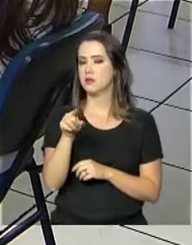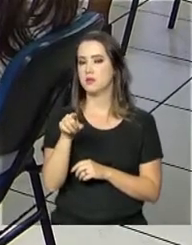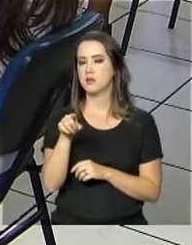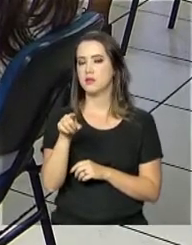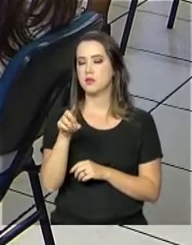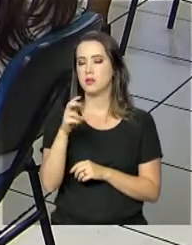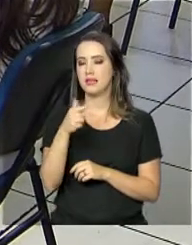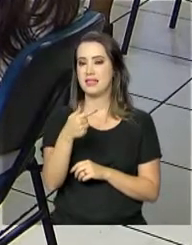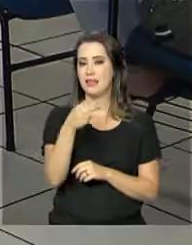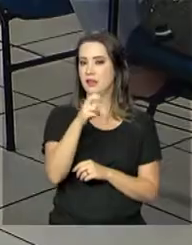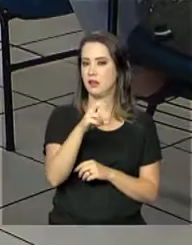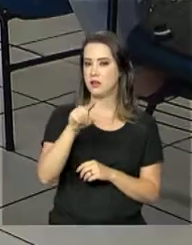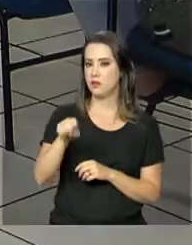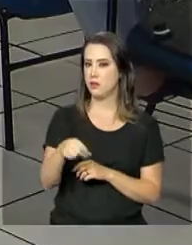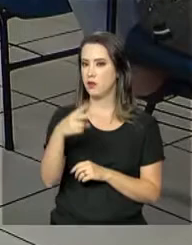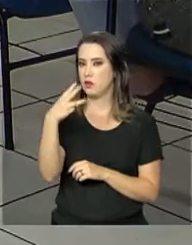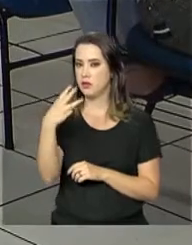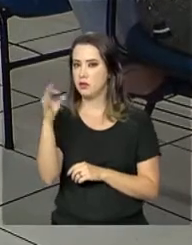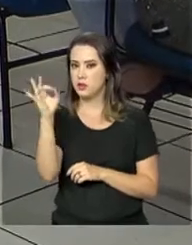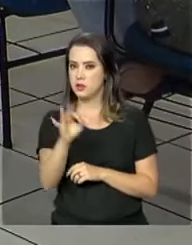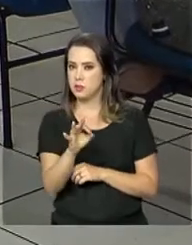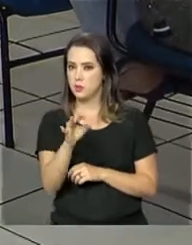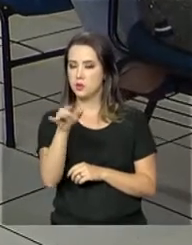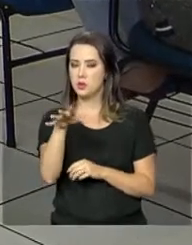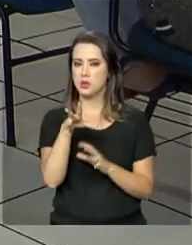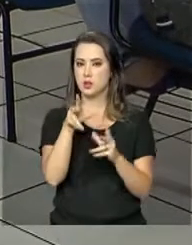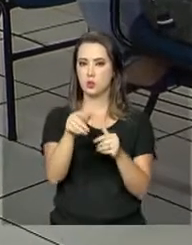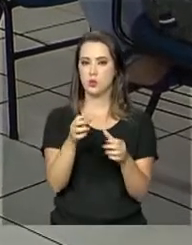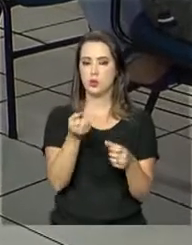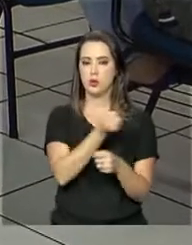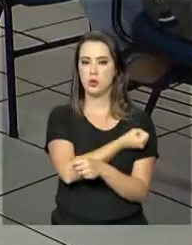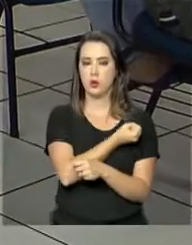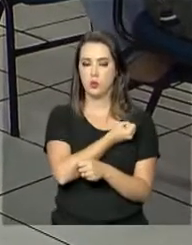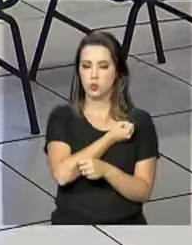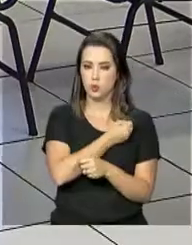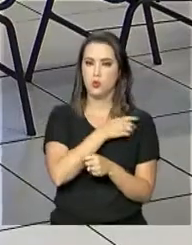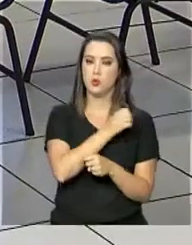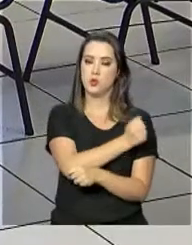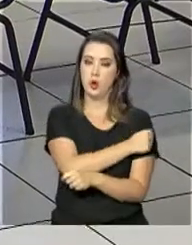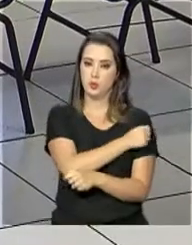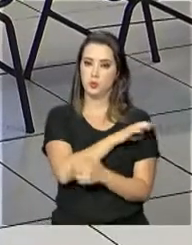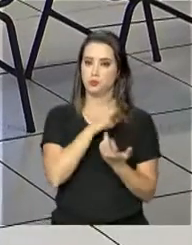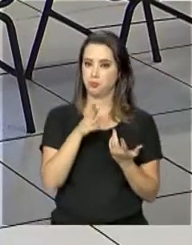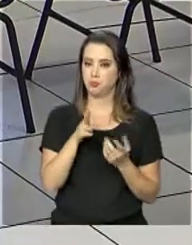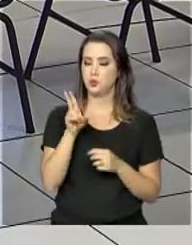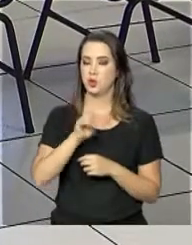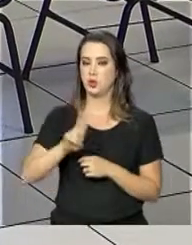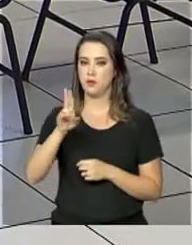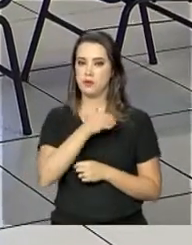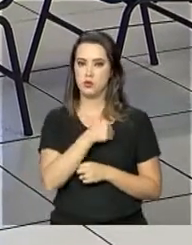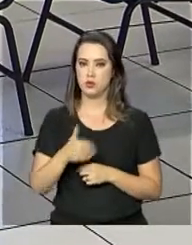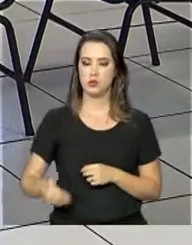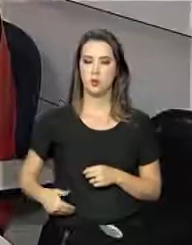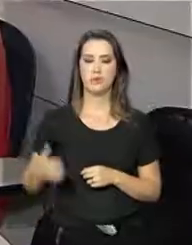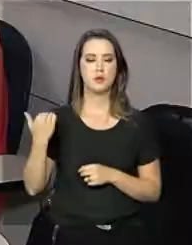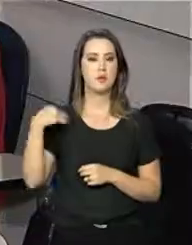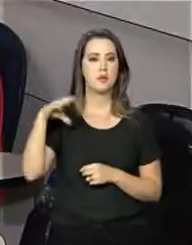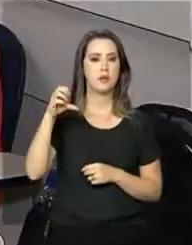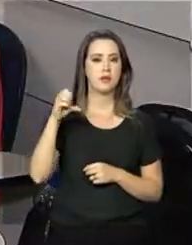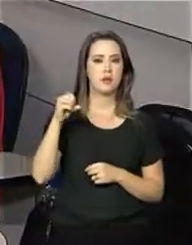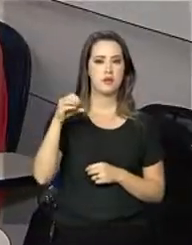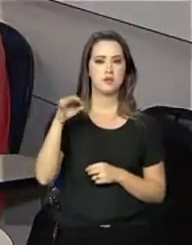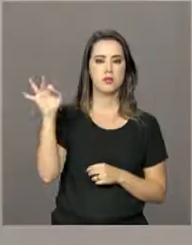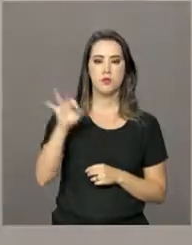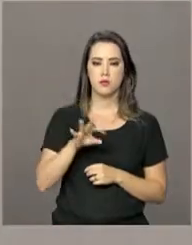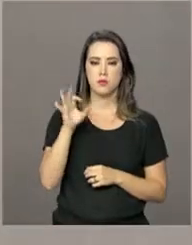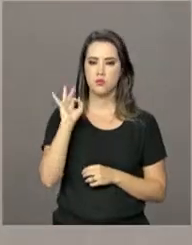75,3% do total. E nas universidades públicas, mais de 90% das novas vagas oferecidas foram